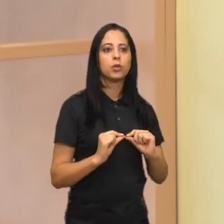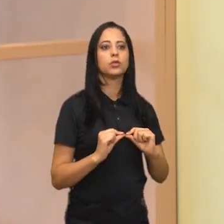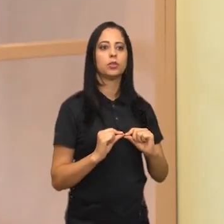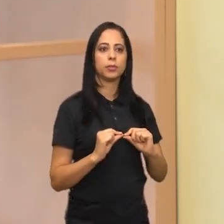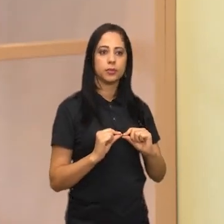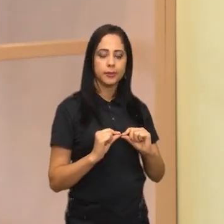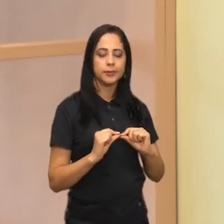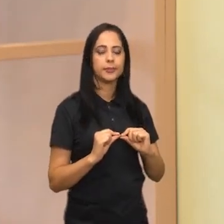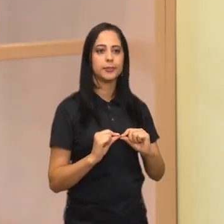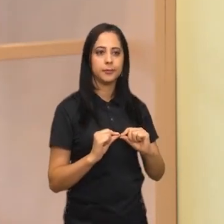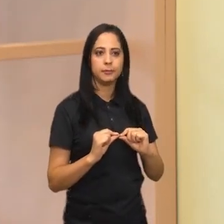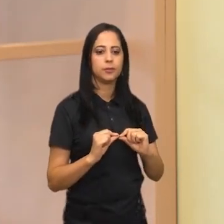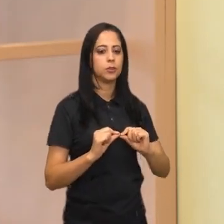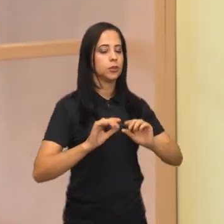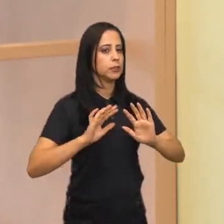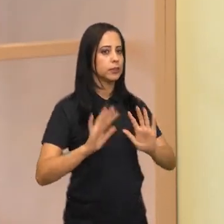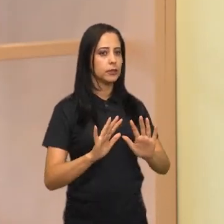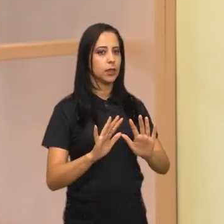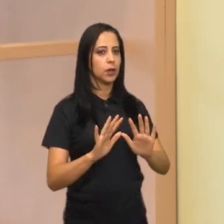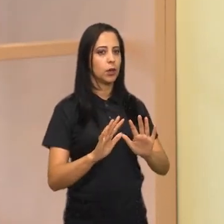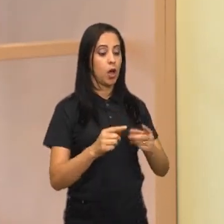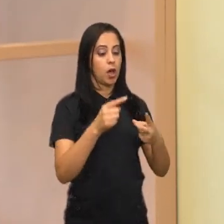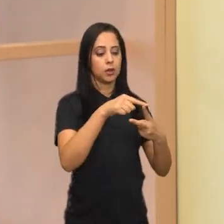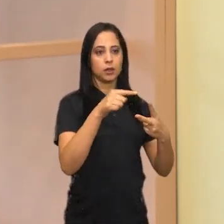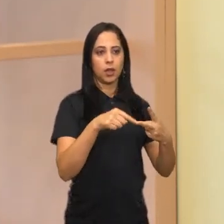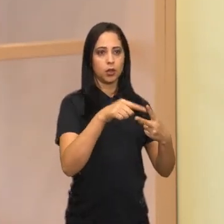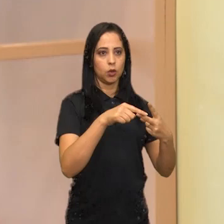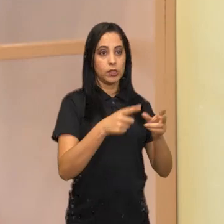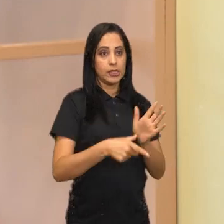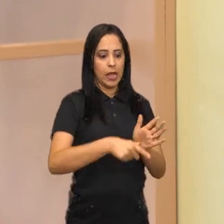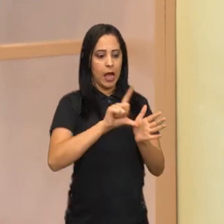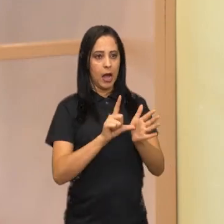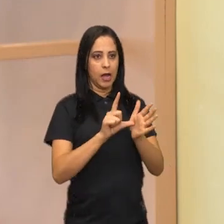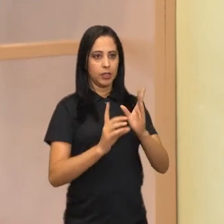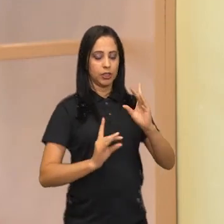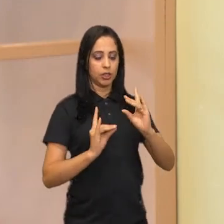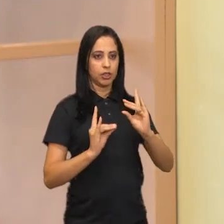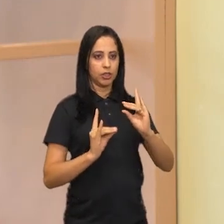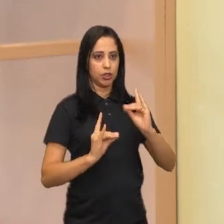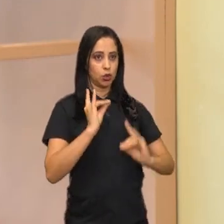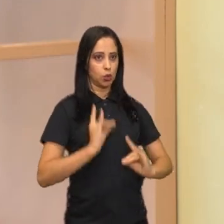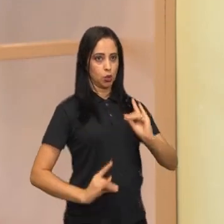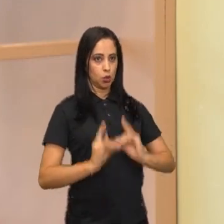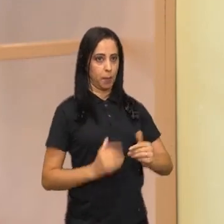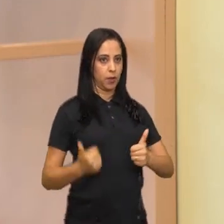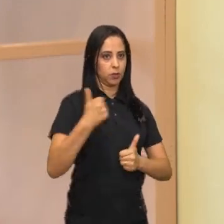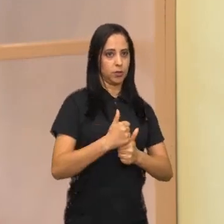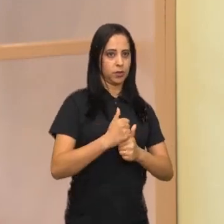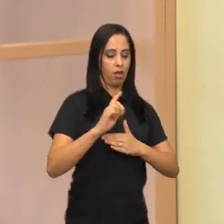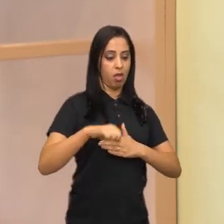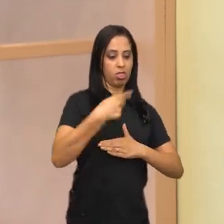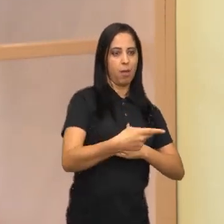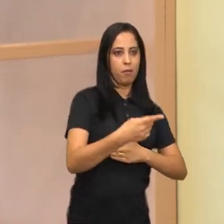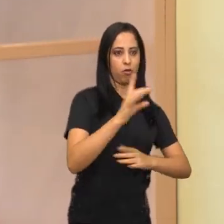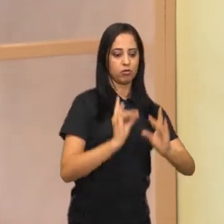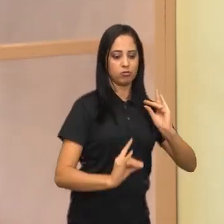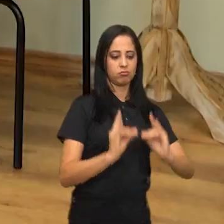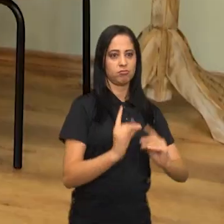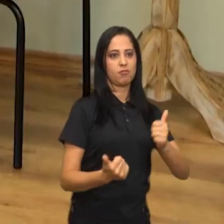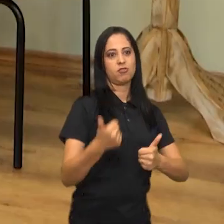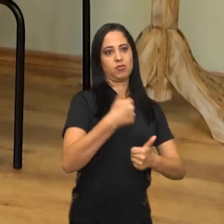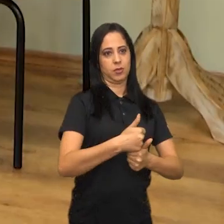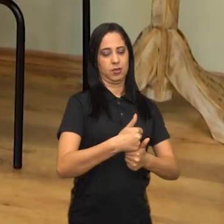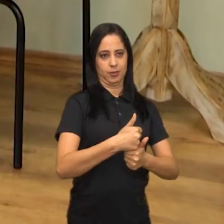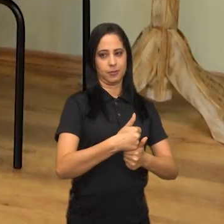Então, assim, eu falo que eu tenho 2 vidas. Uma antes da reposição hormonal e outra depois da reposição hormonal. E uma